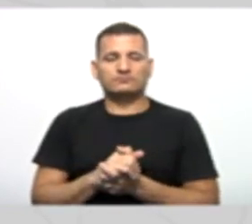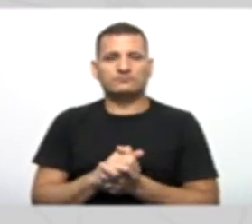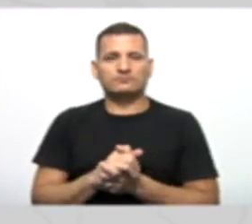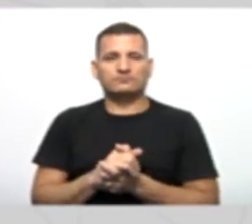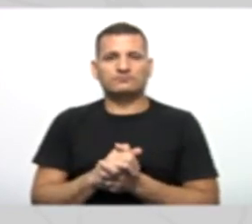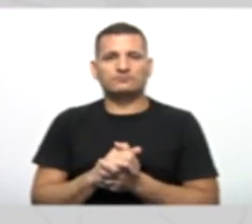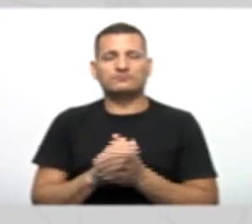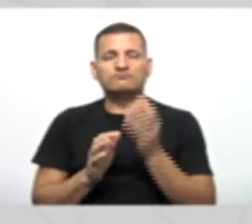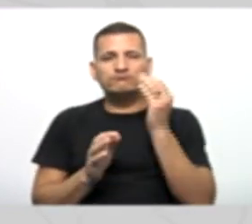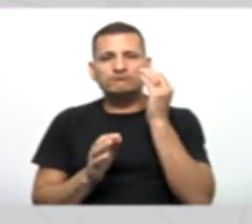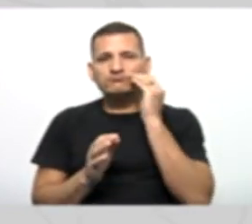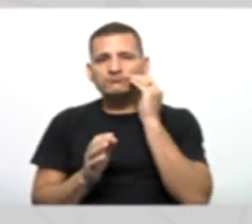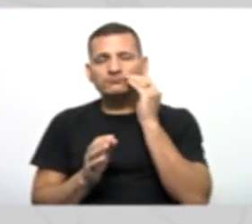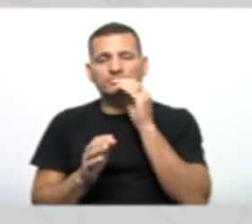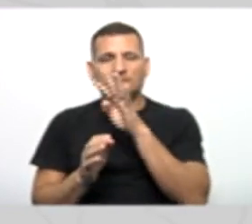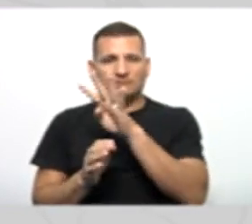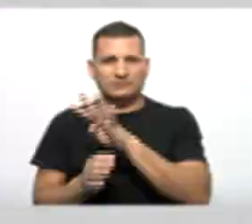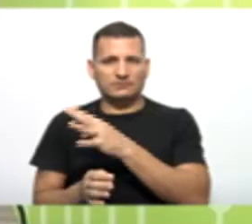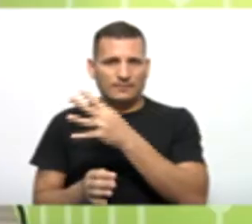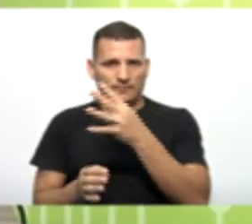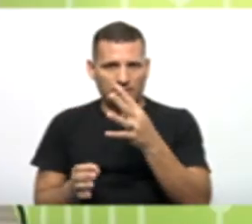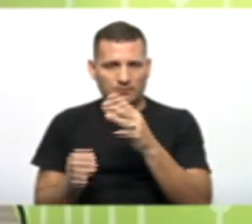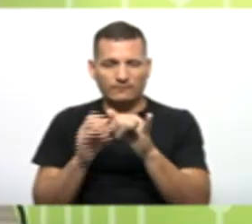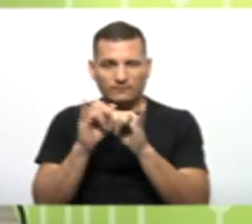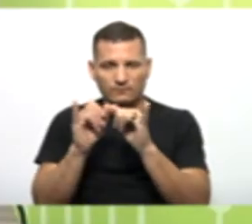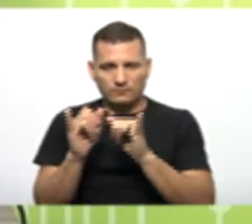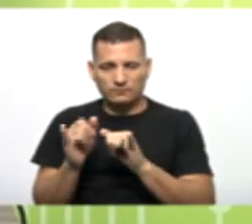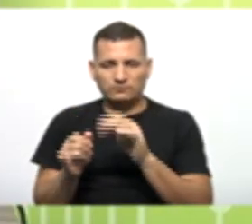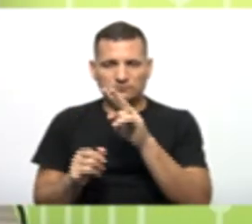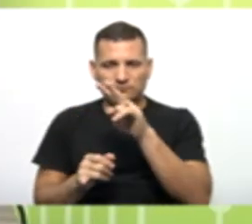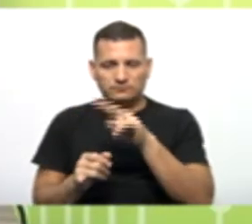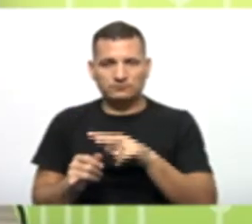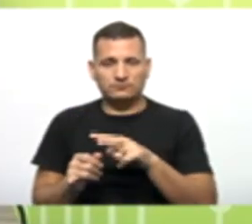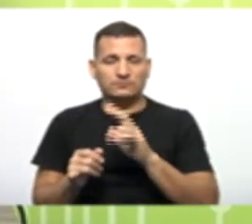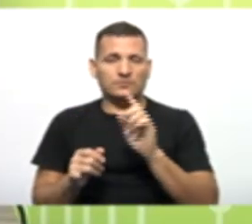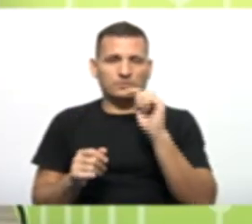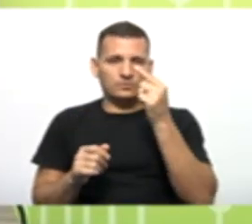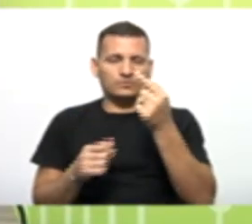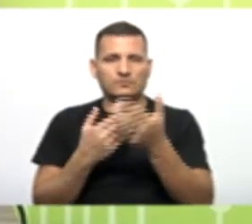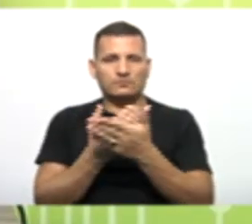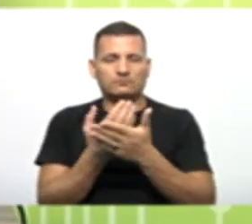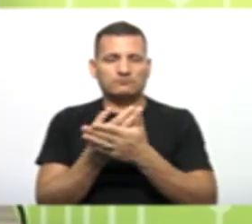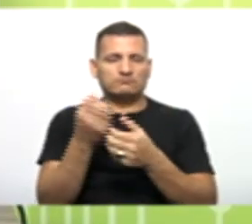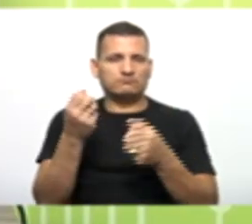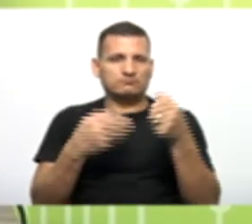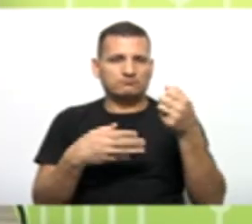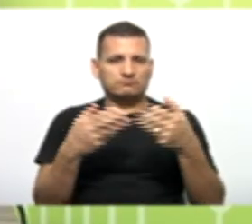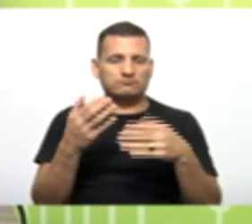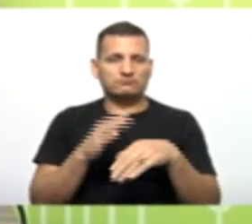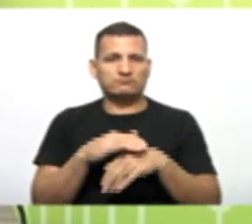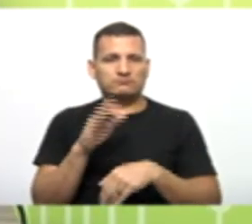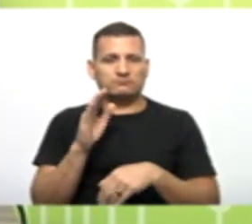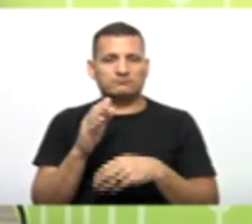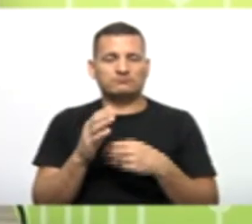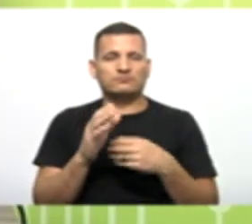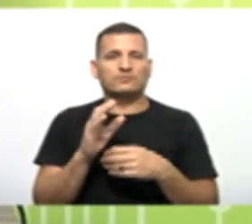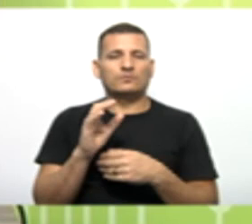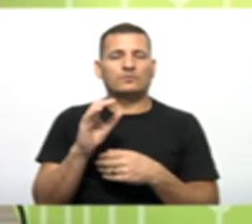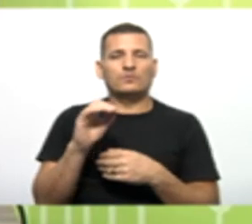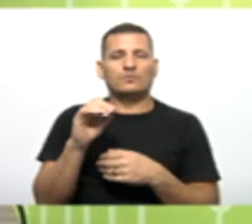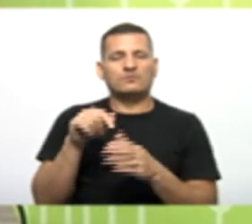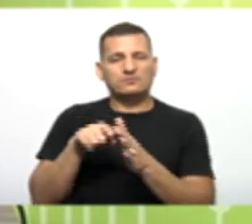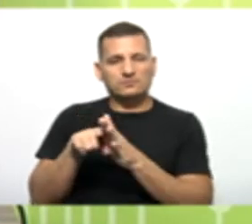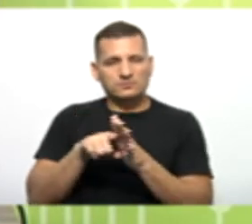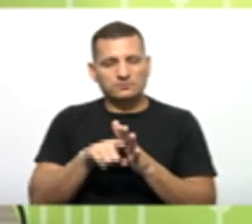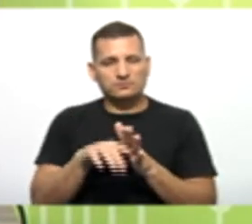verificar os dados de uma tabela, isso a gente vai trabalhar bastante na nossa próxima aula, que a gente vai trabalhar bastante com consultas e tal,